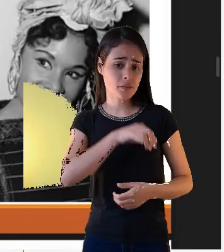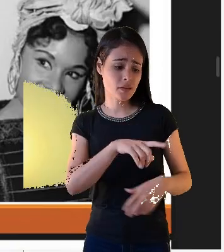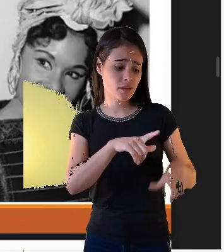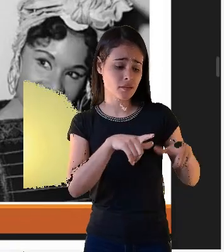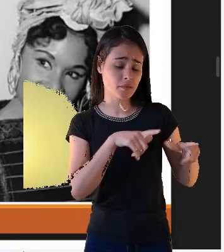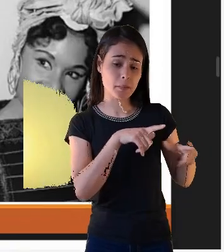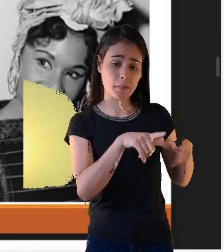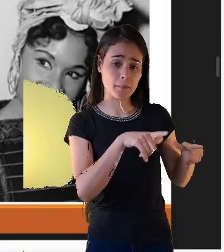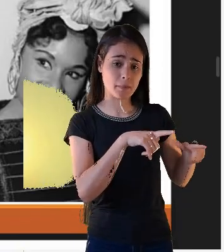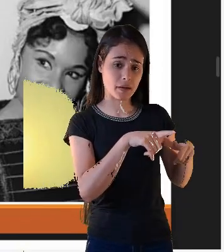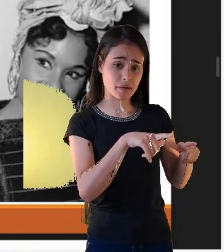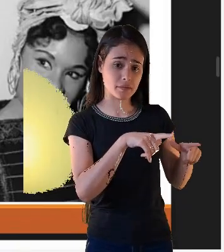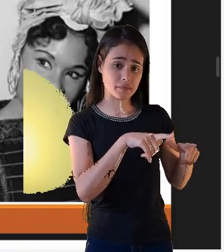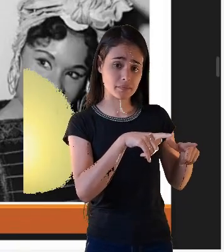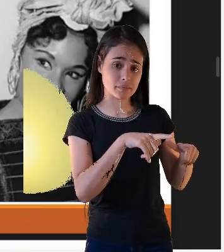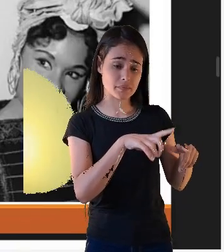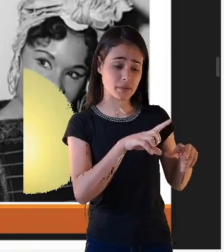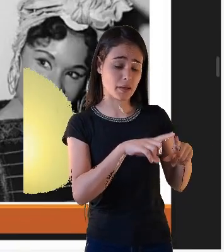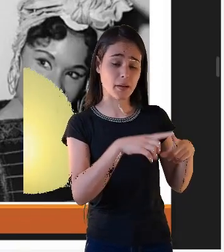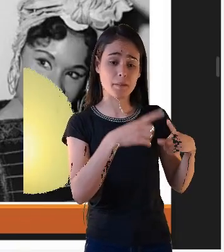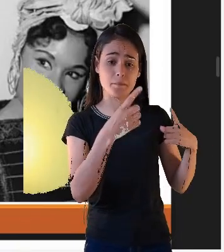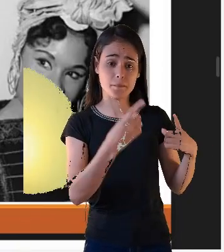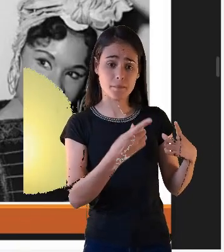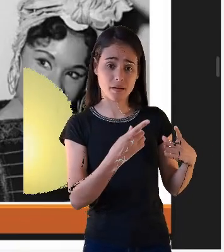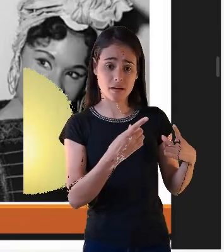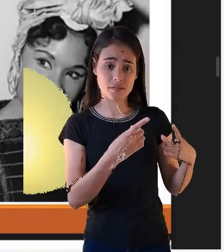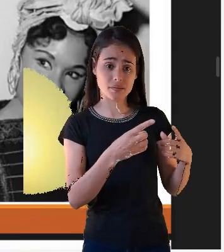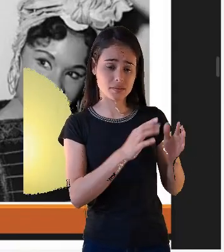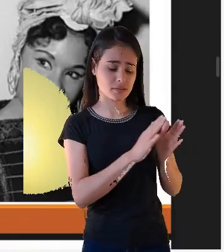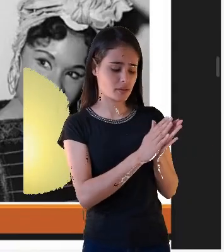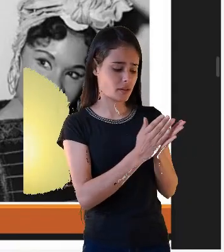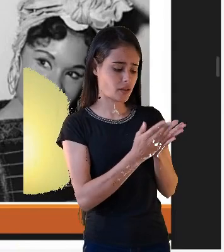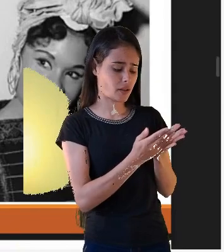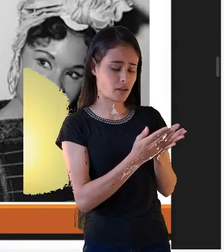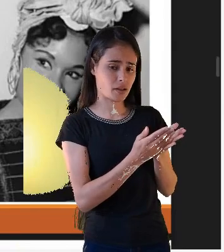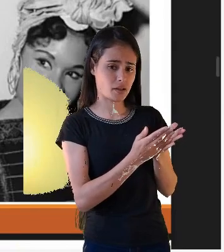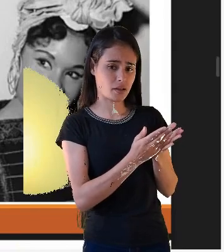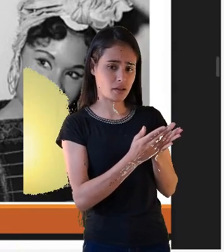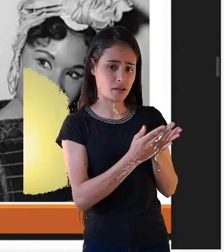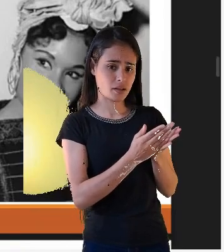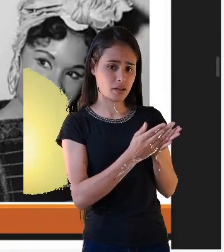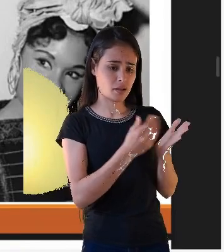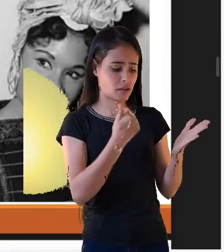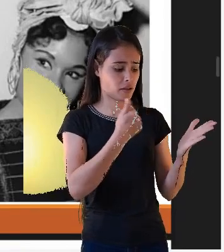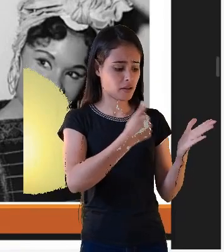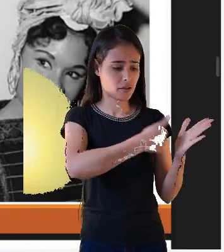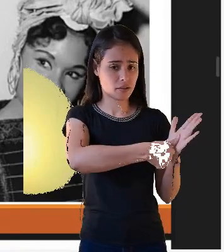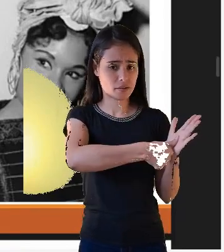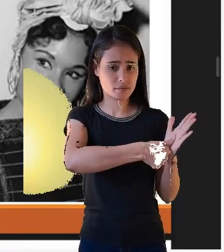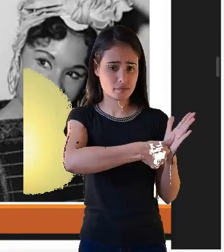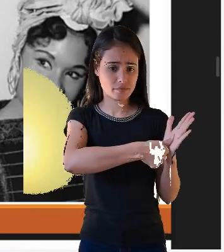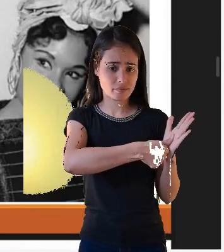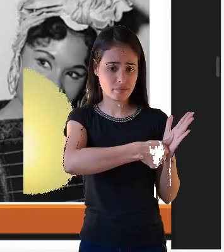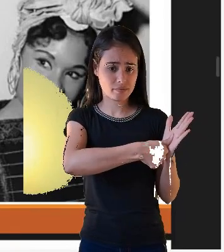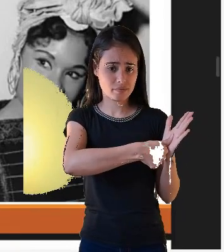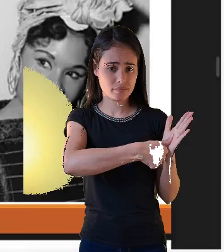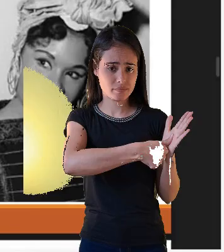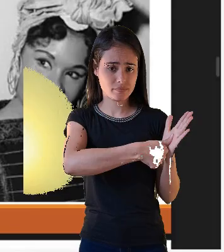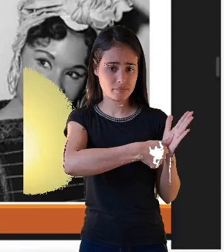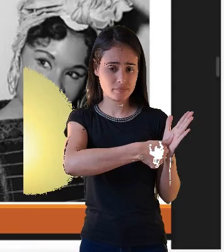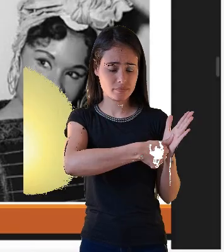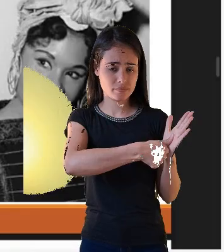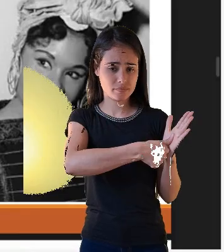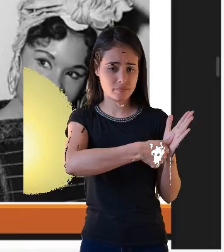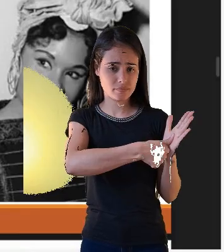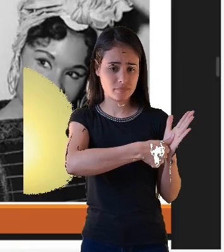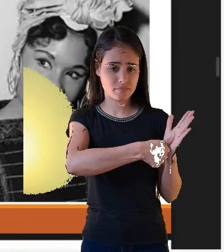trabalho, sem carteira de trabalho, você era levado, né, preso.